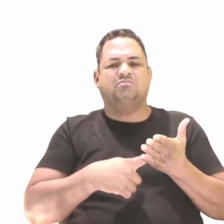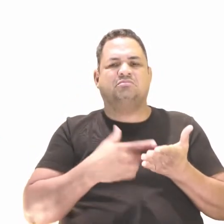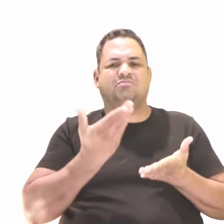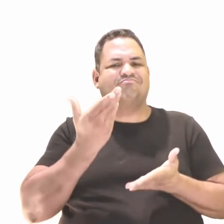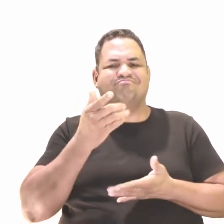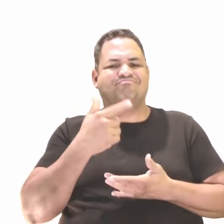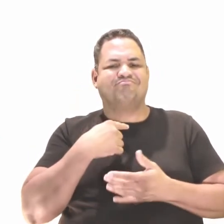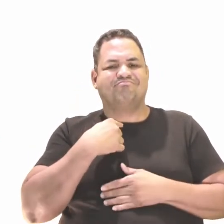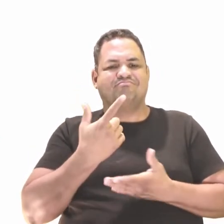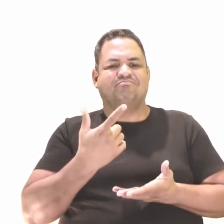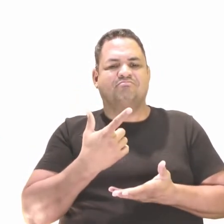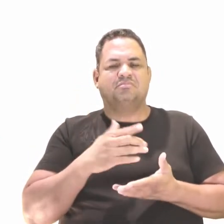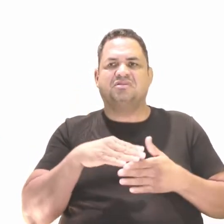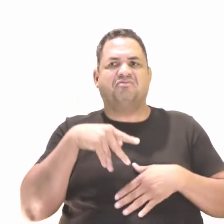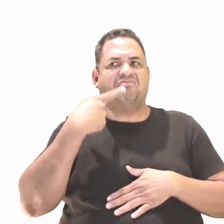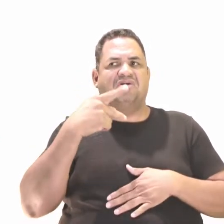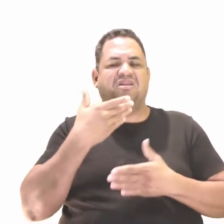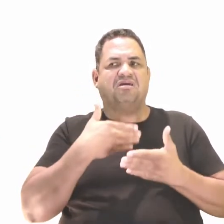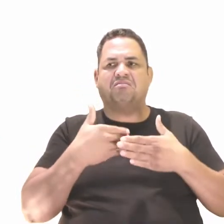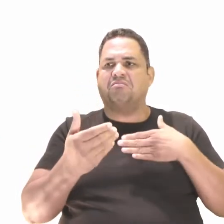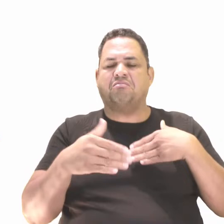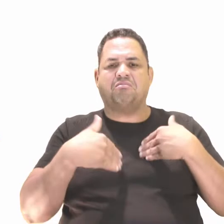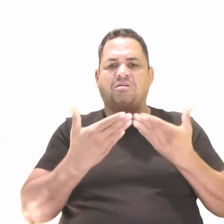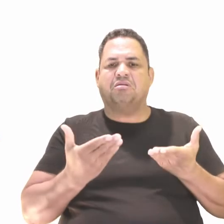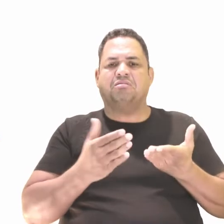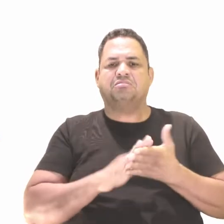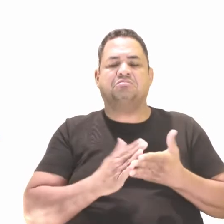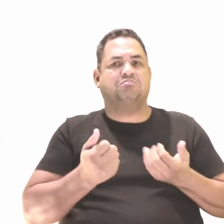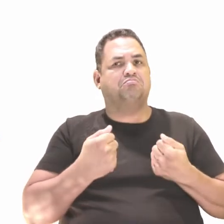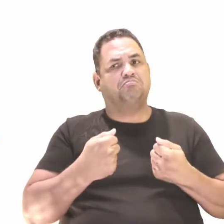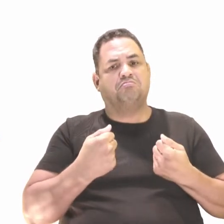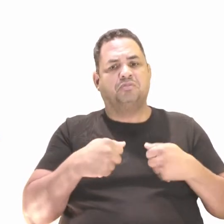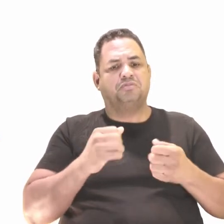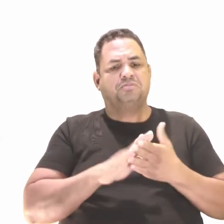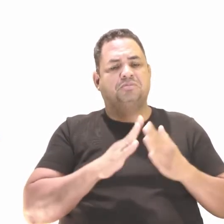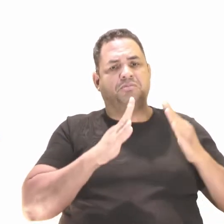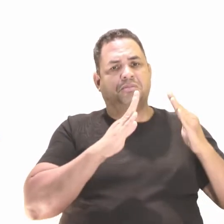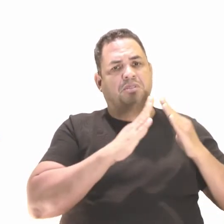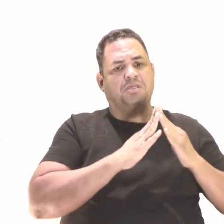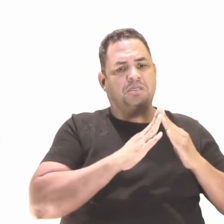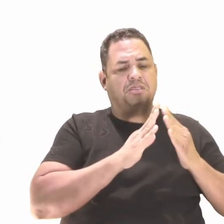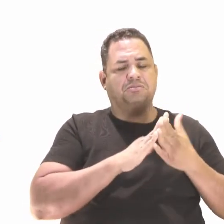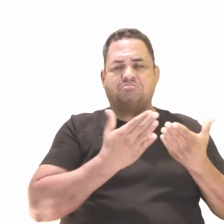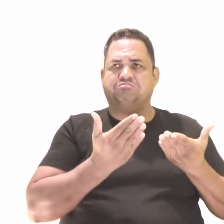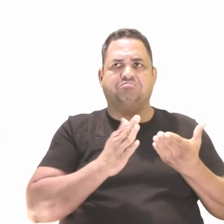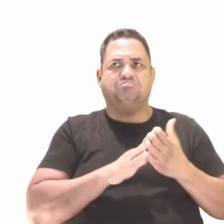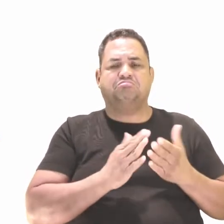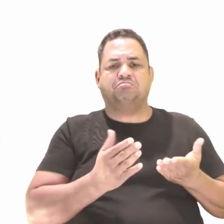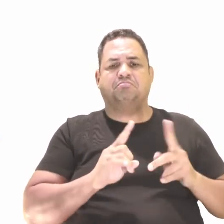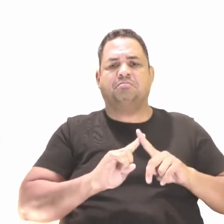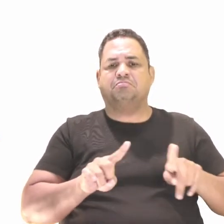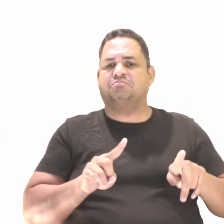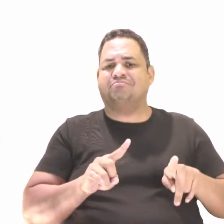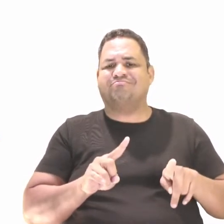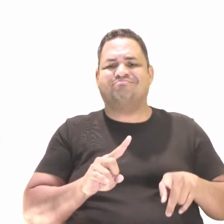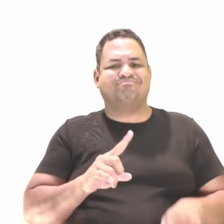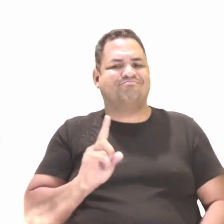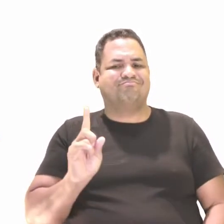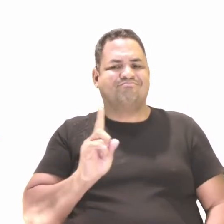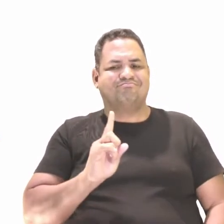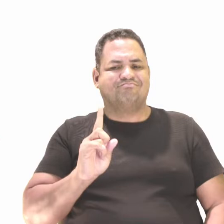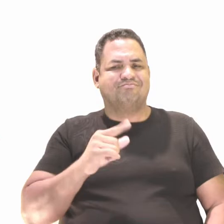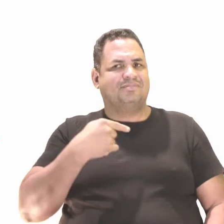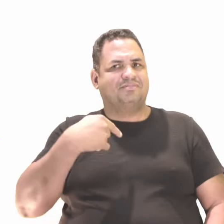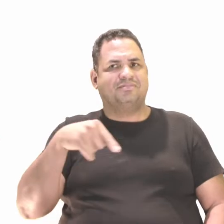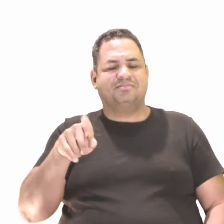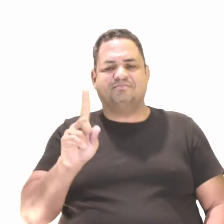Ela não tá falando que compromisso é. Pode ser até um compromisso de ficar em casa mesmo com ela, o aniversário do cachorrinho, enfim, qualquer coisa. Mas ela não